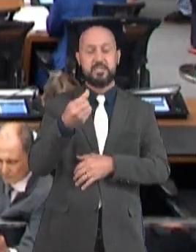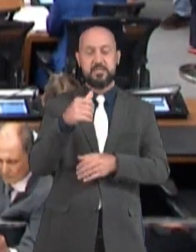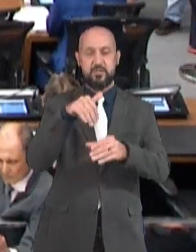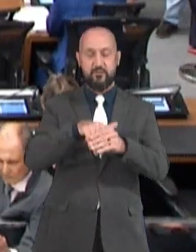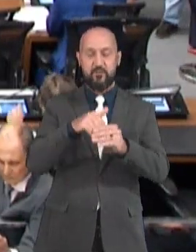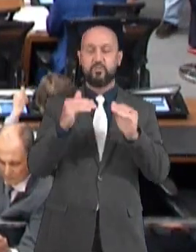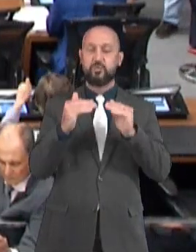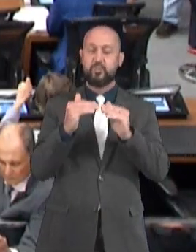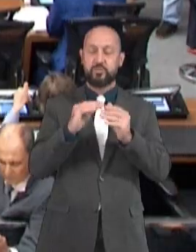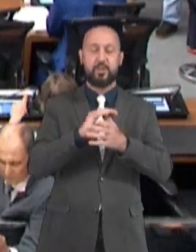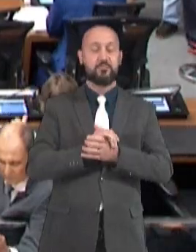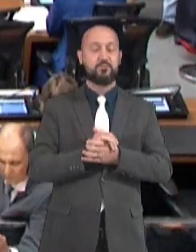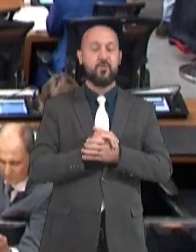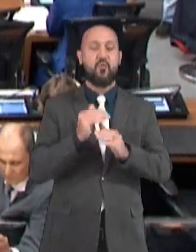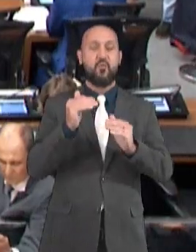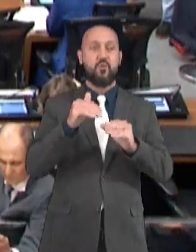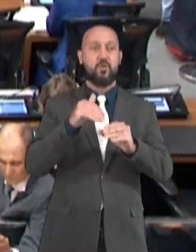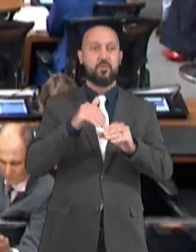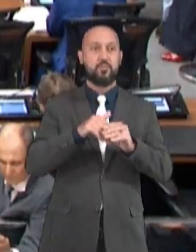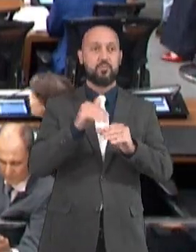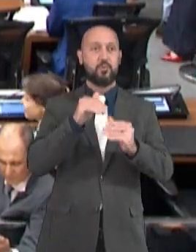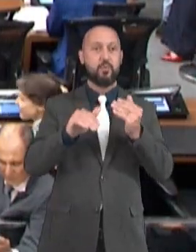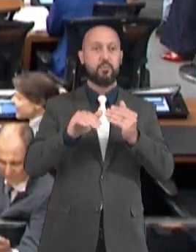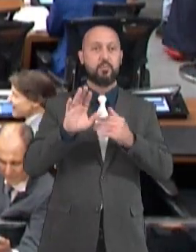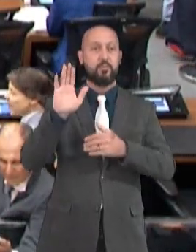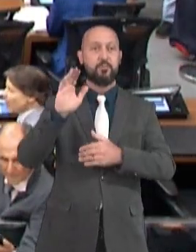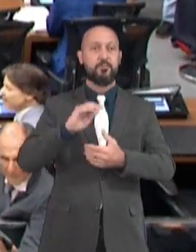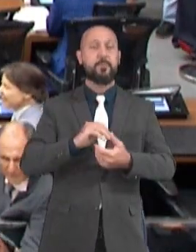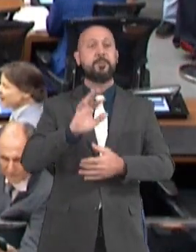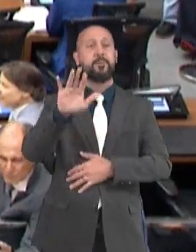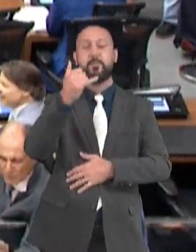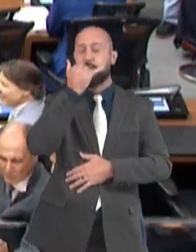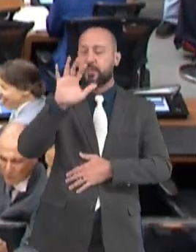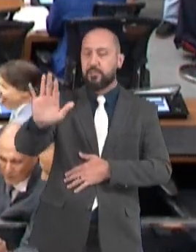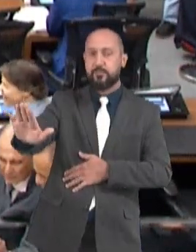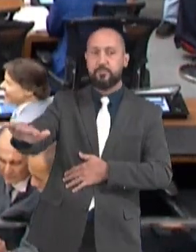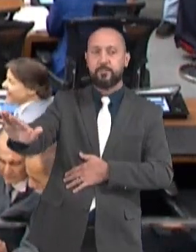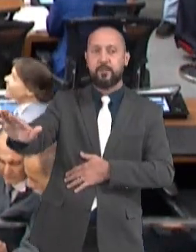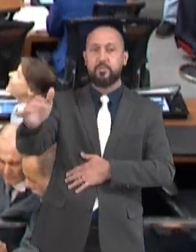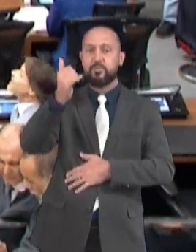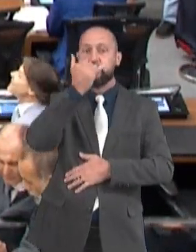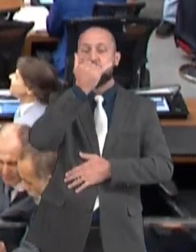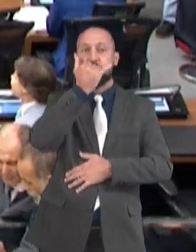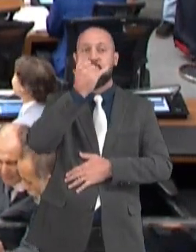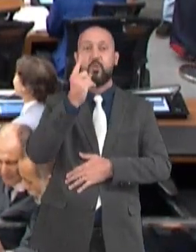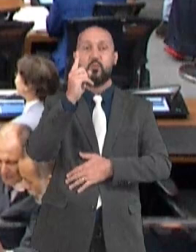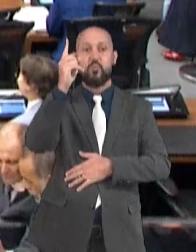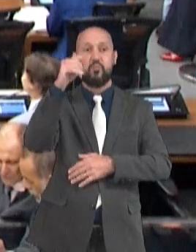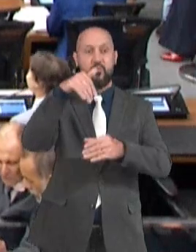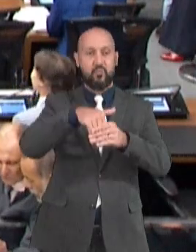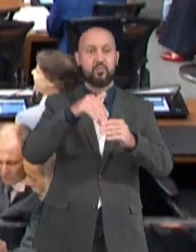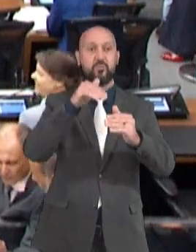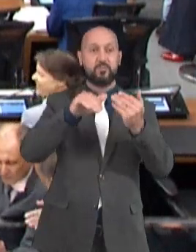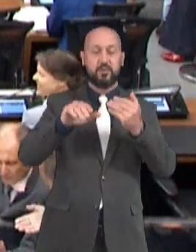16 votos favoráveis e nenhum voto contrário. Aprovada a redação final. Aliás, senhor presidente, desculpa, um